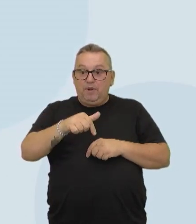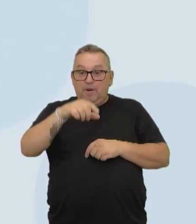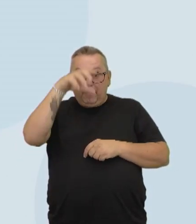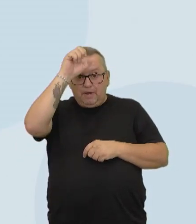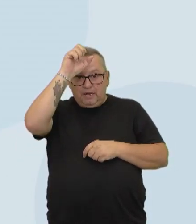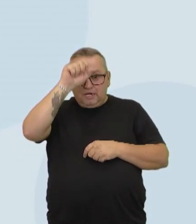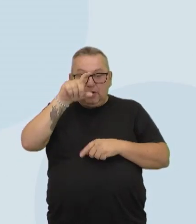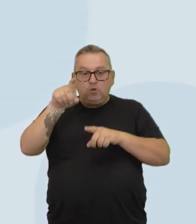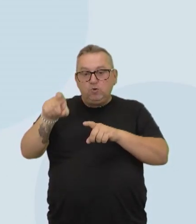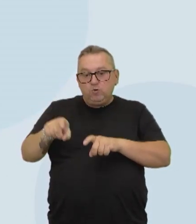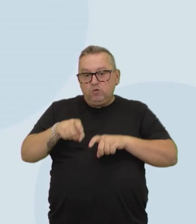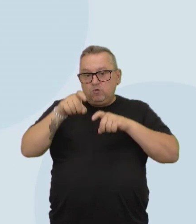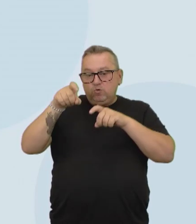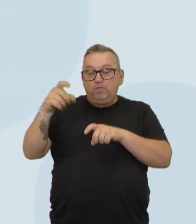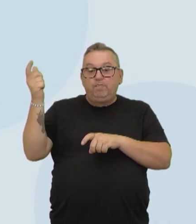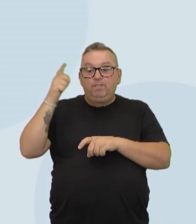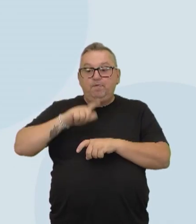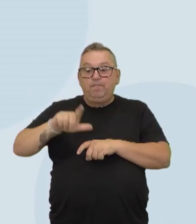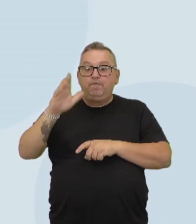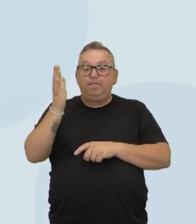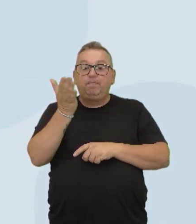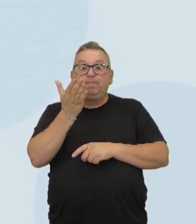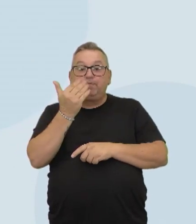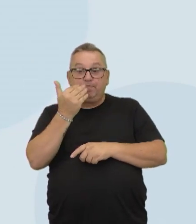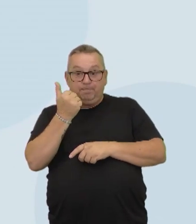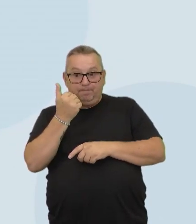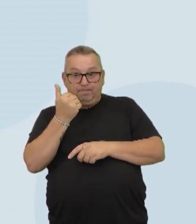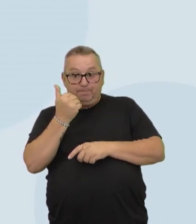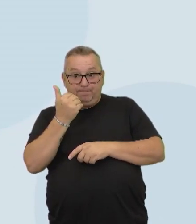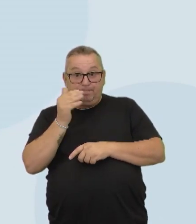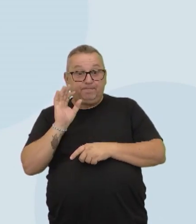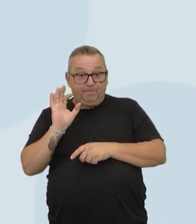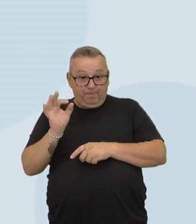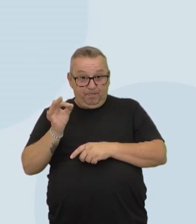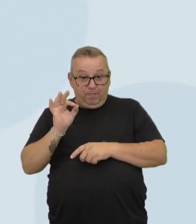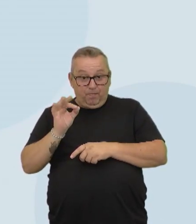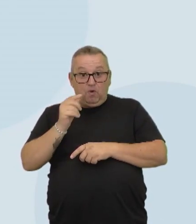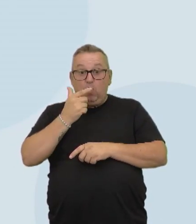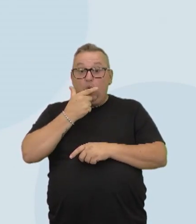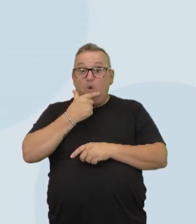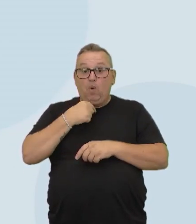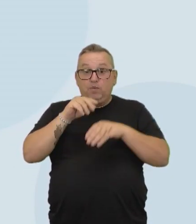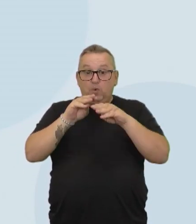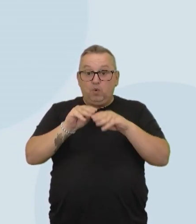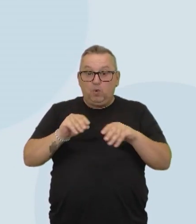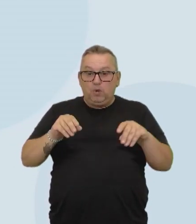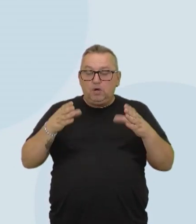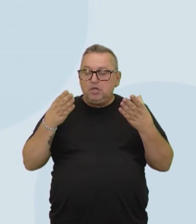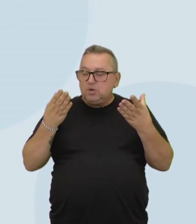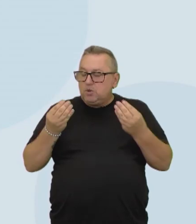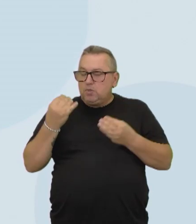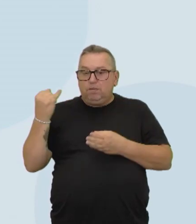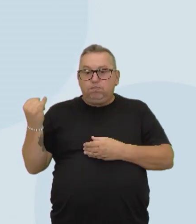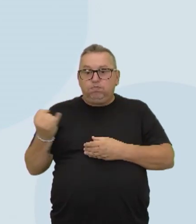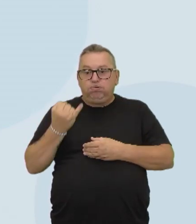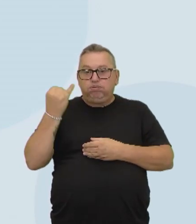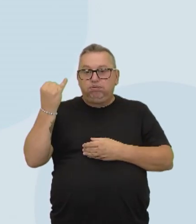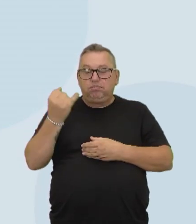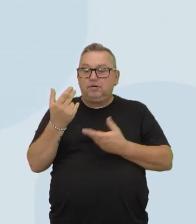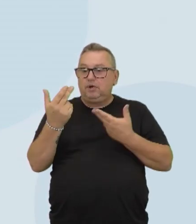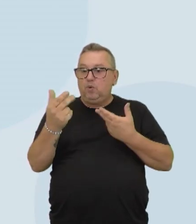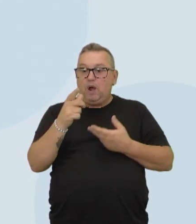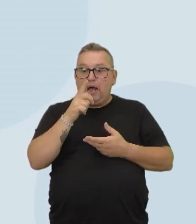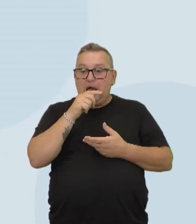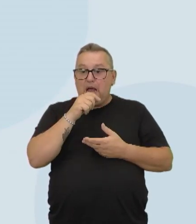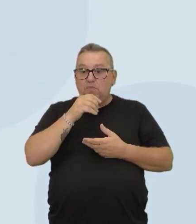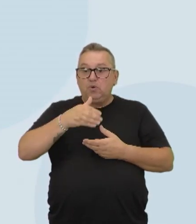teve de aprender a cultivar a terra para obter o seu alimento. Para o homem, o solo é um recurso tão importante quanto